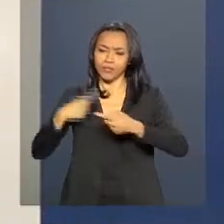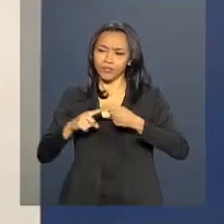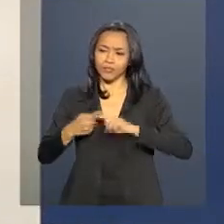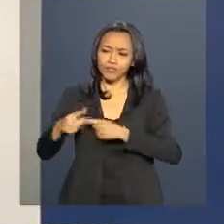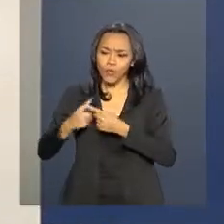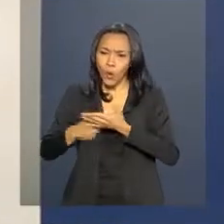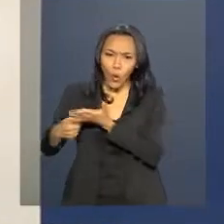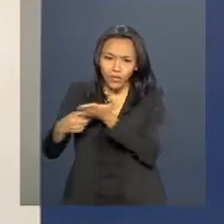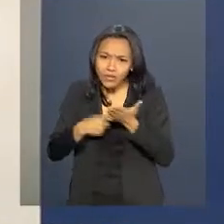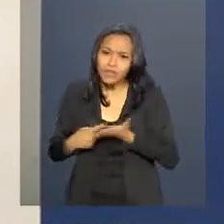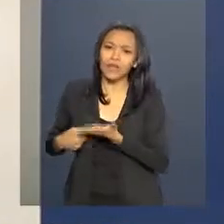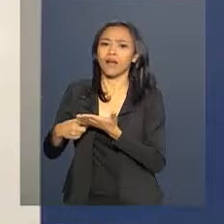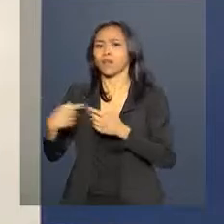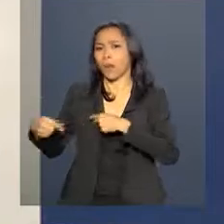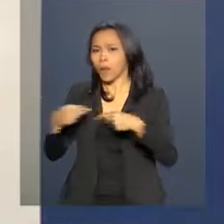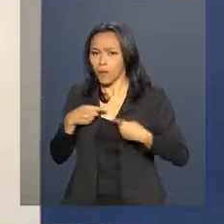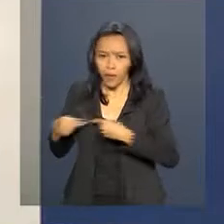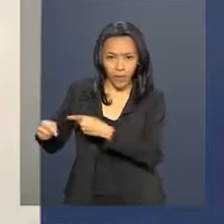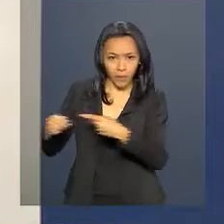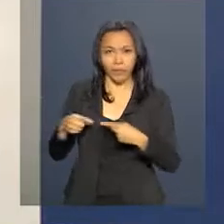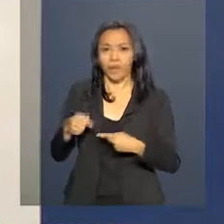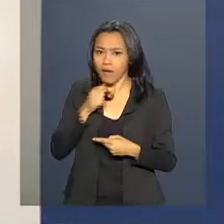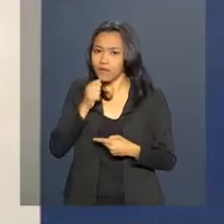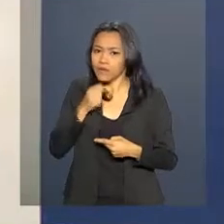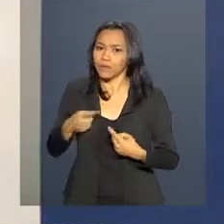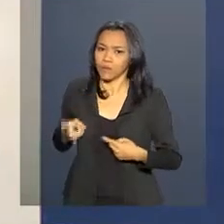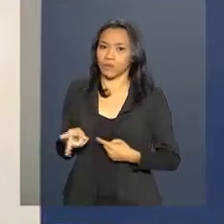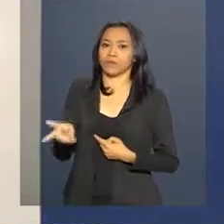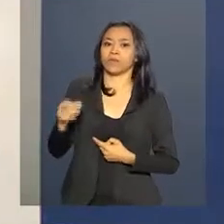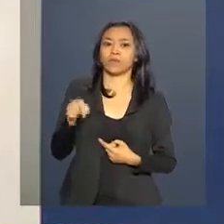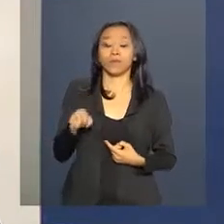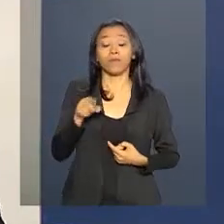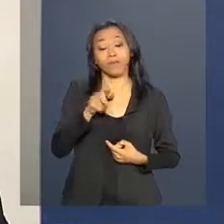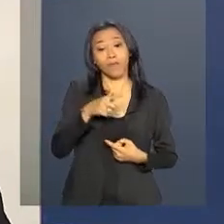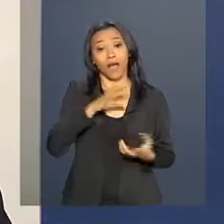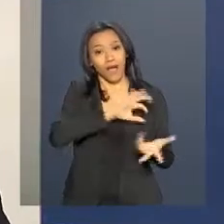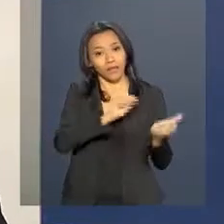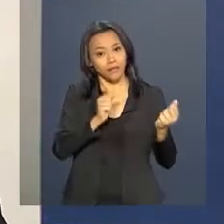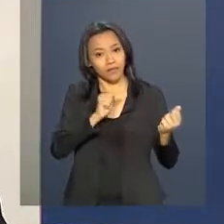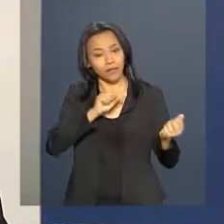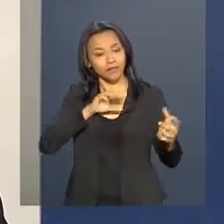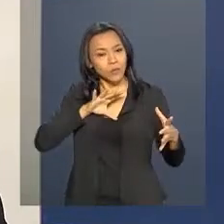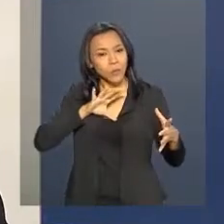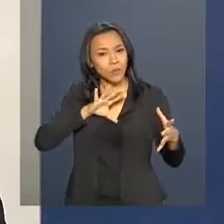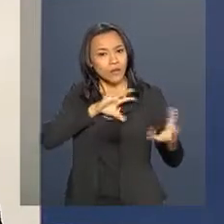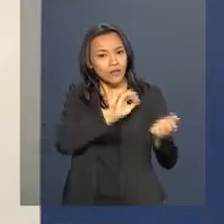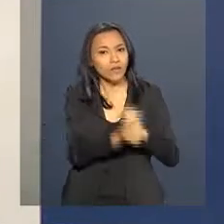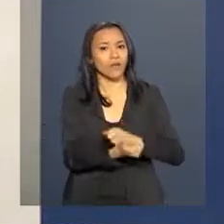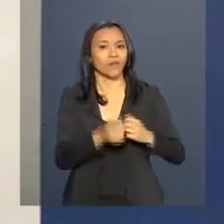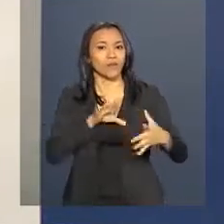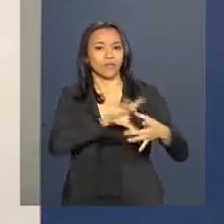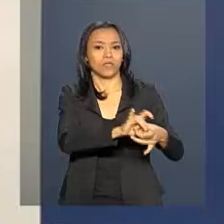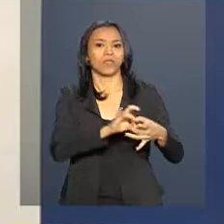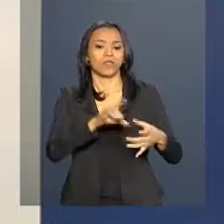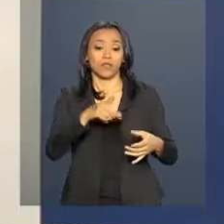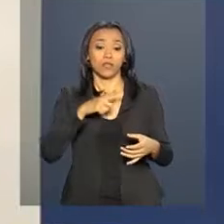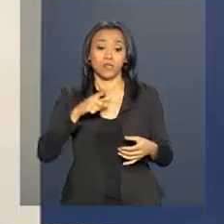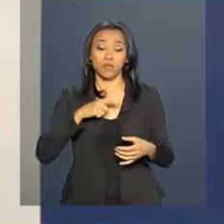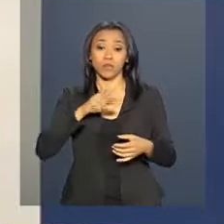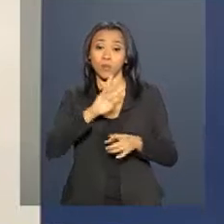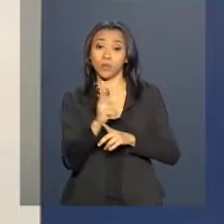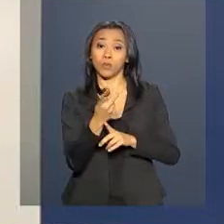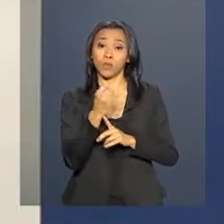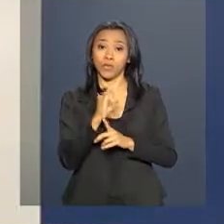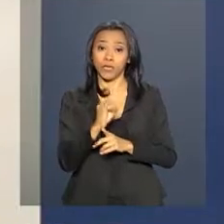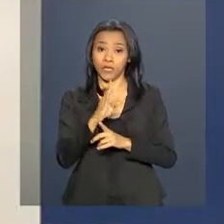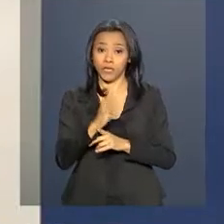temos alternativas importantes que se bem adequadas à nossa situação. Nós temos, num primeiro momento, o veículo híbrido flex, poderá